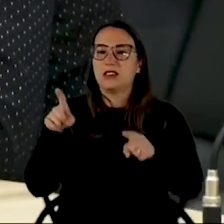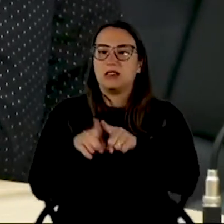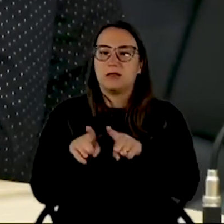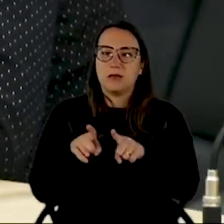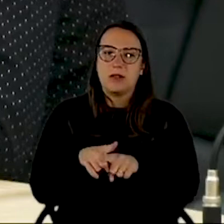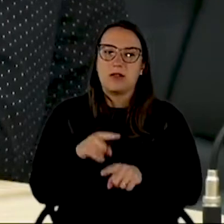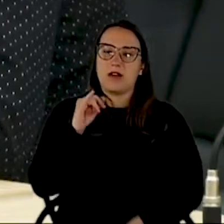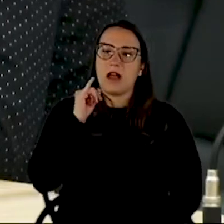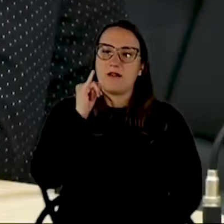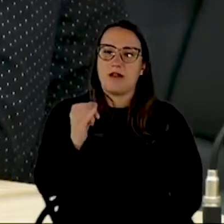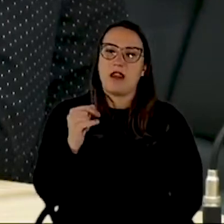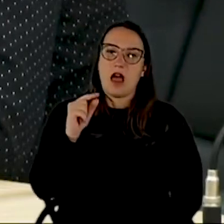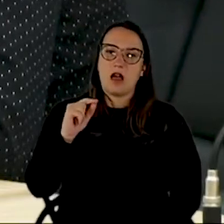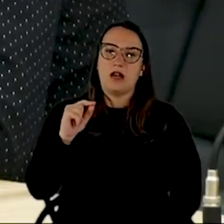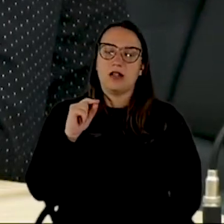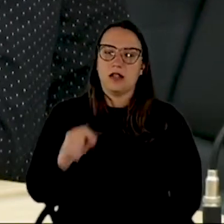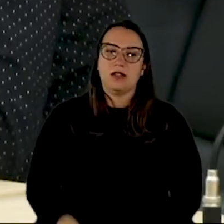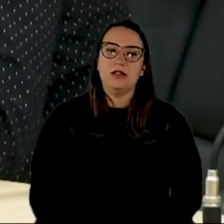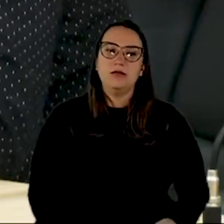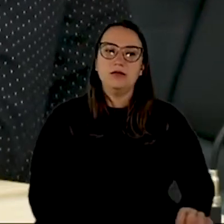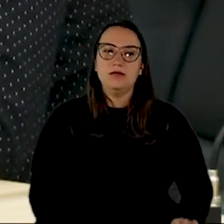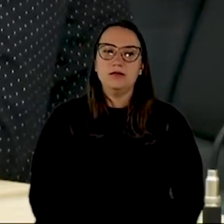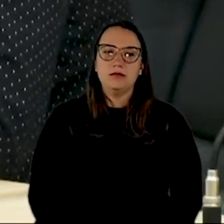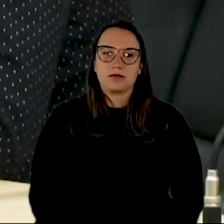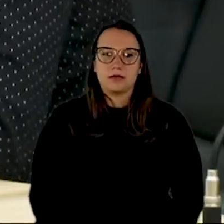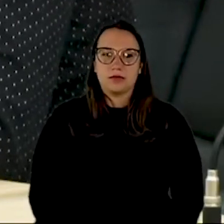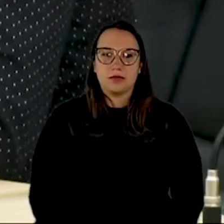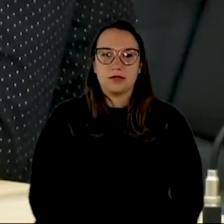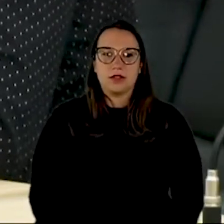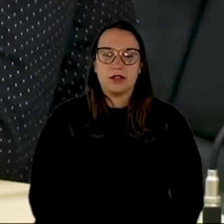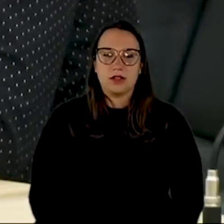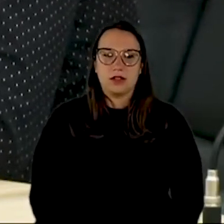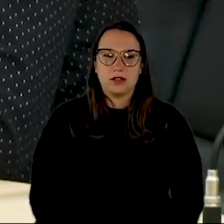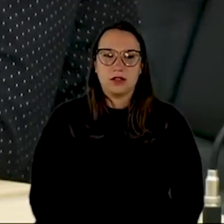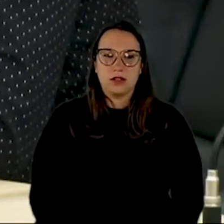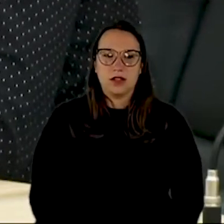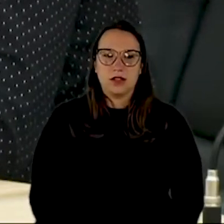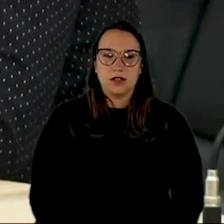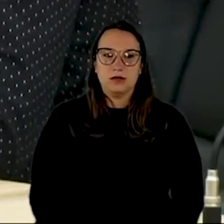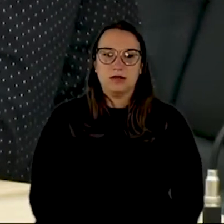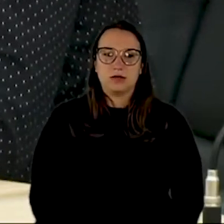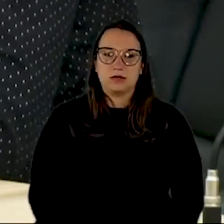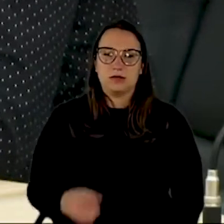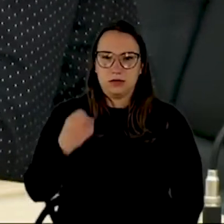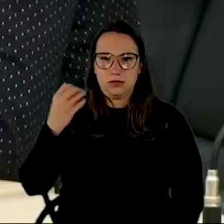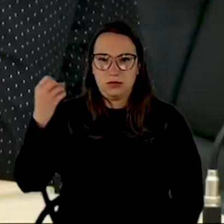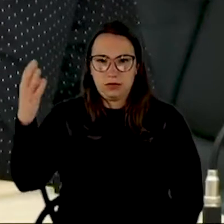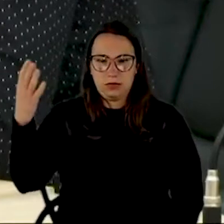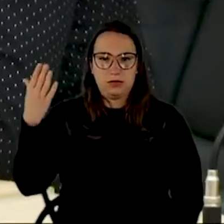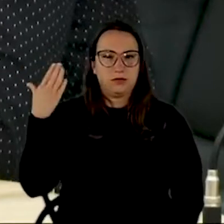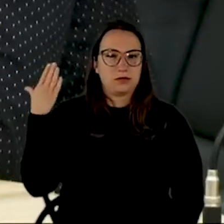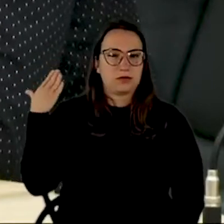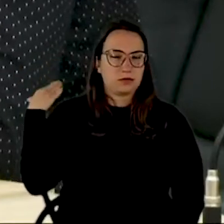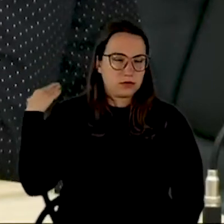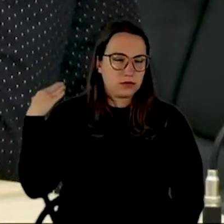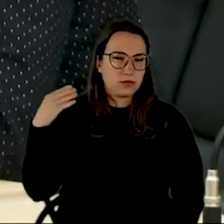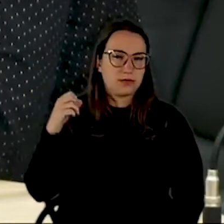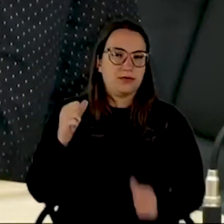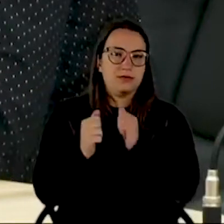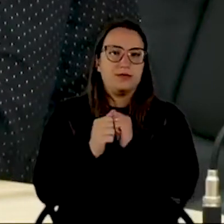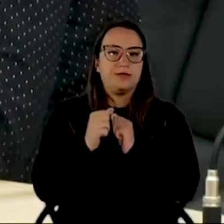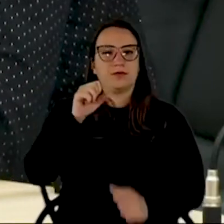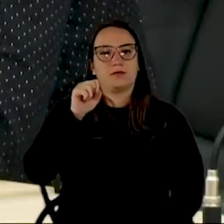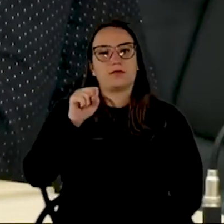dizer que em viagem, esses dias atrás, eu estava junto com o Sérgio, e a